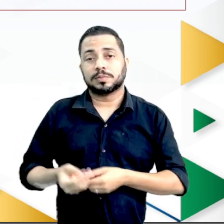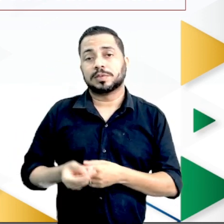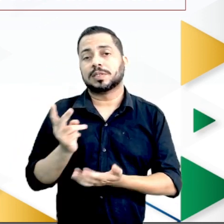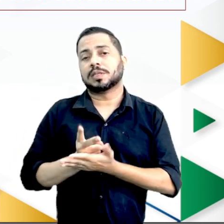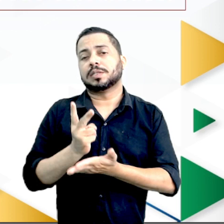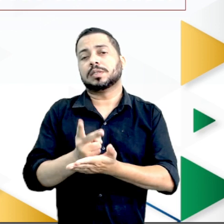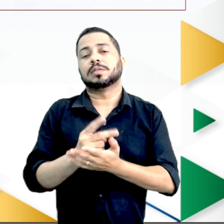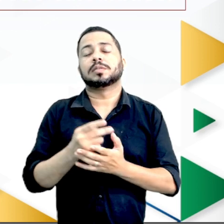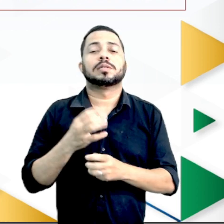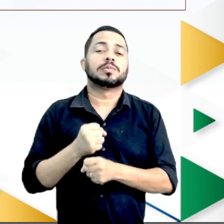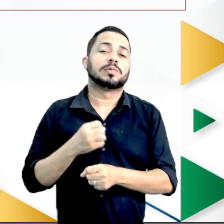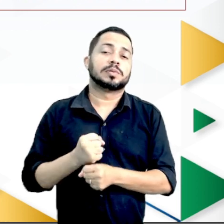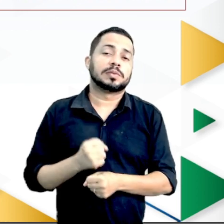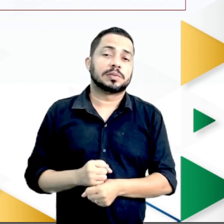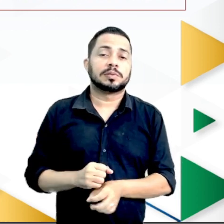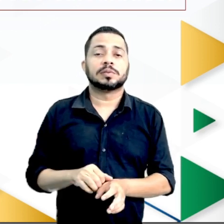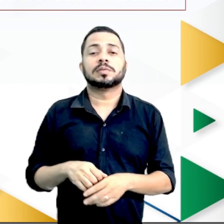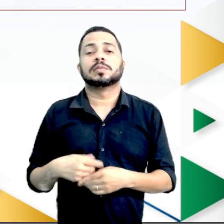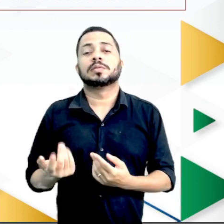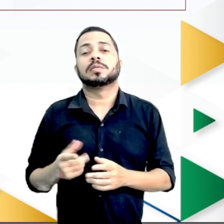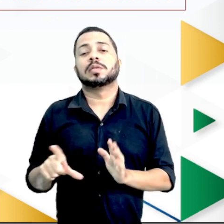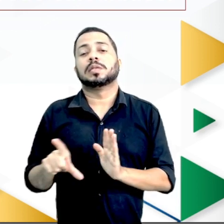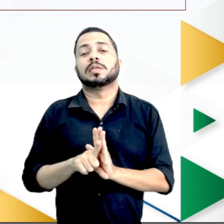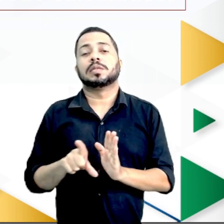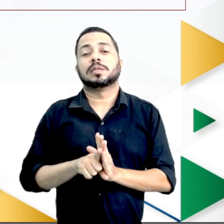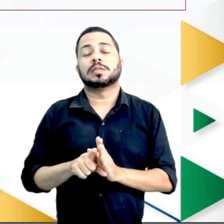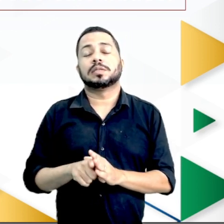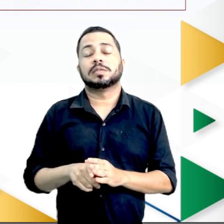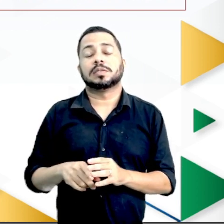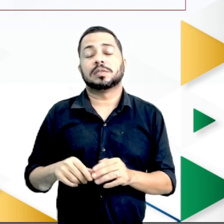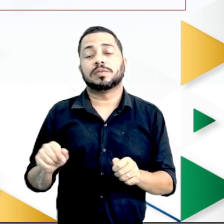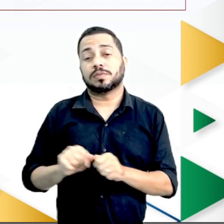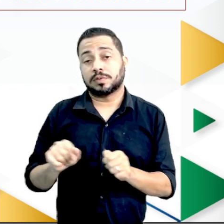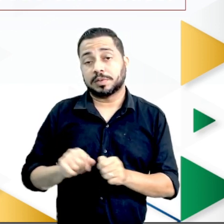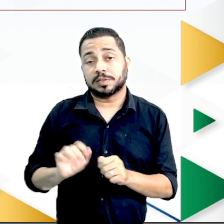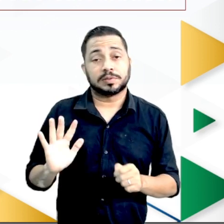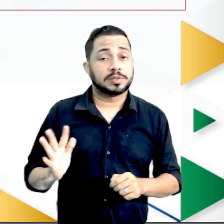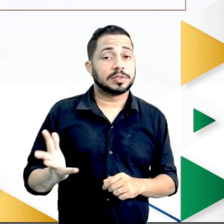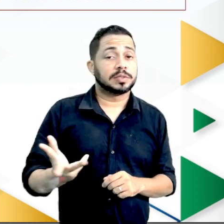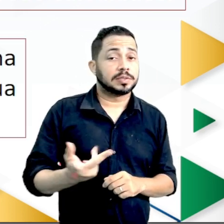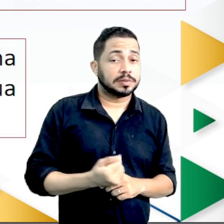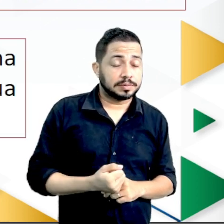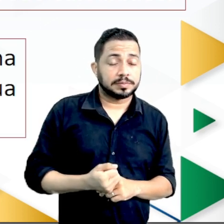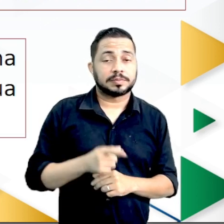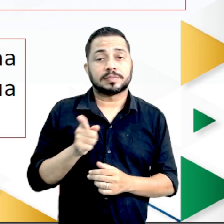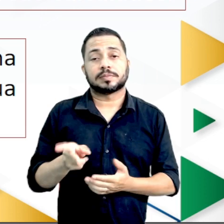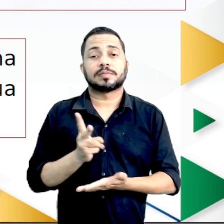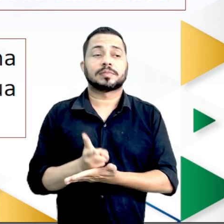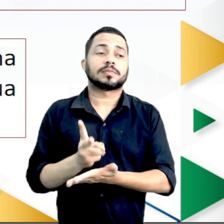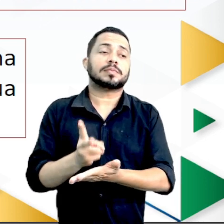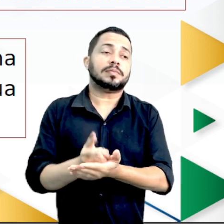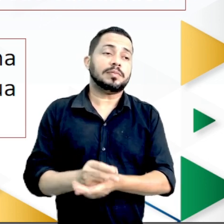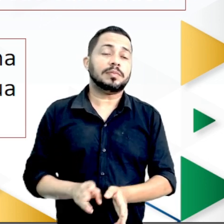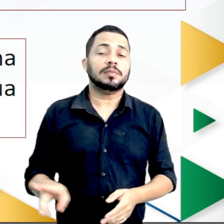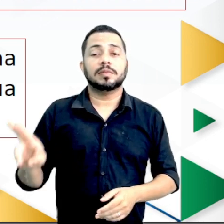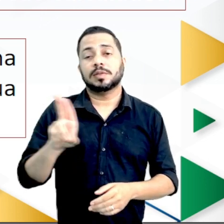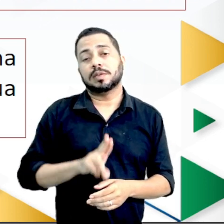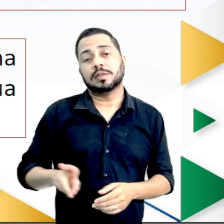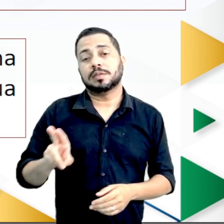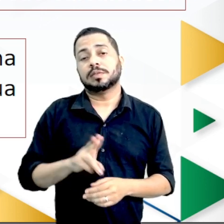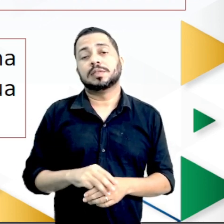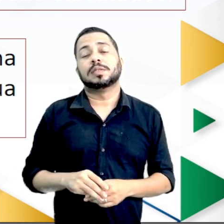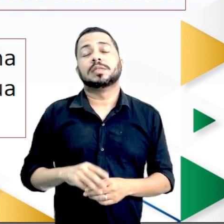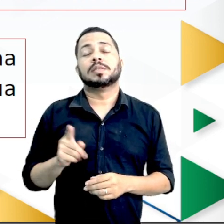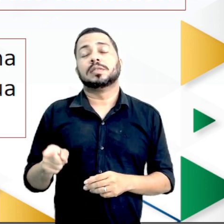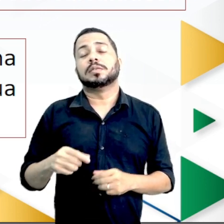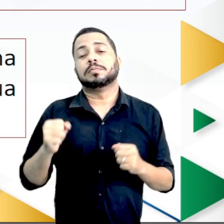sequência são calculados. Ou seja, a lei de formação geral para essa sequência, tá? Usando essa lei de